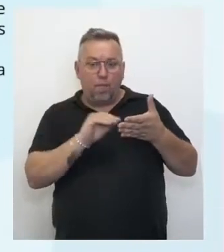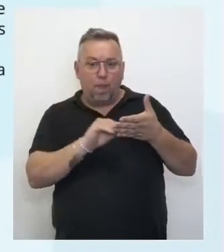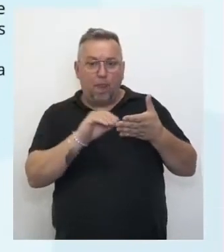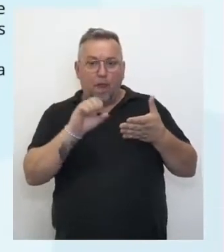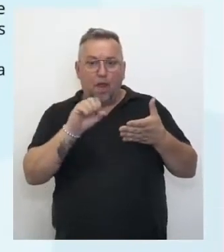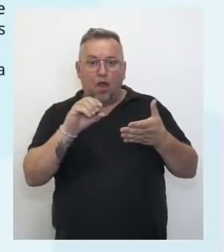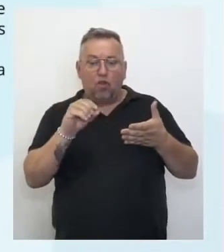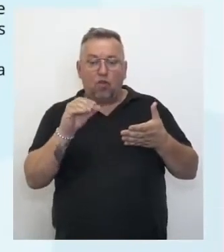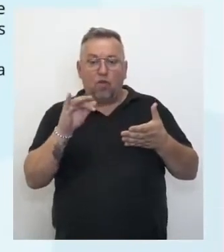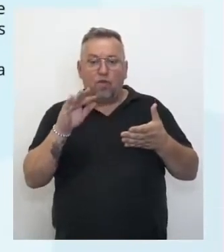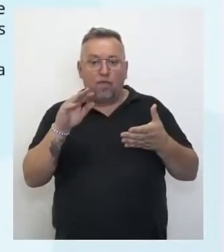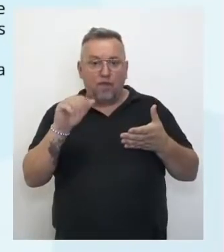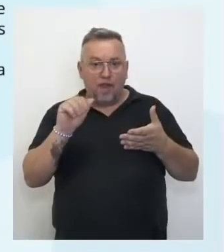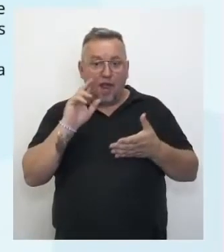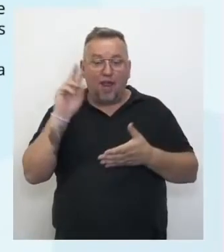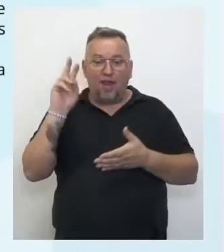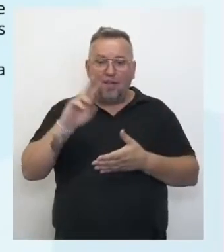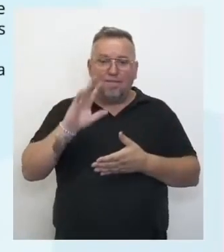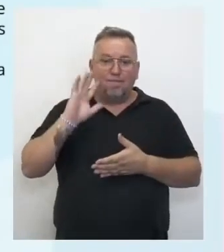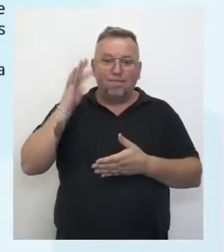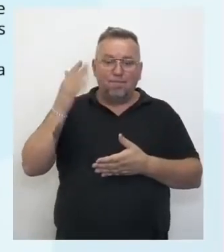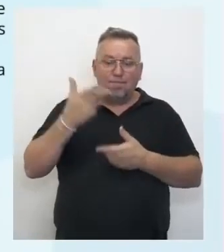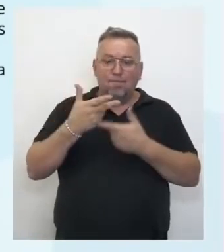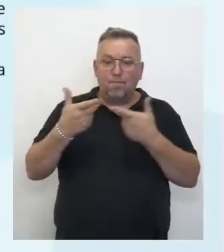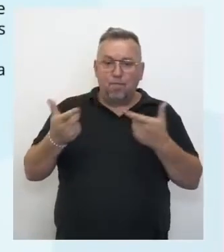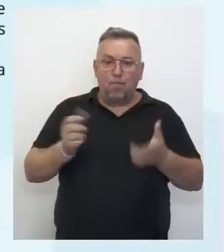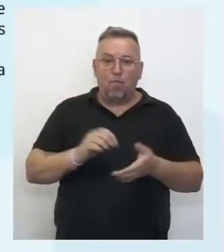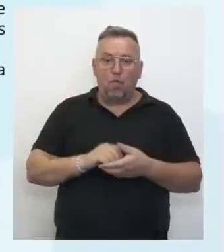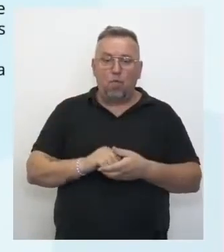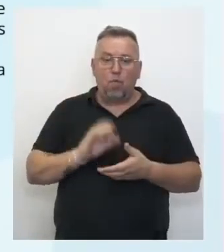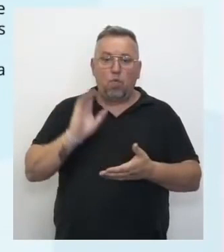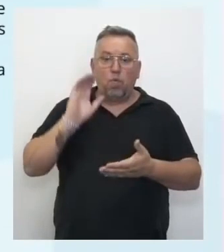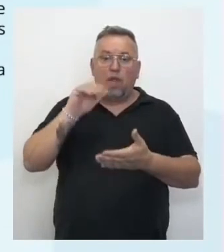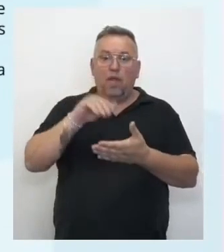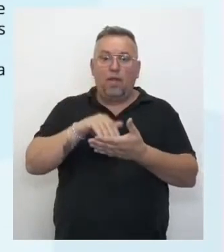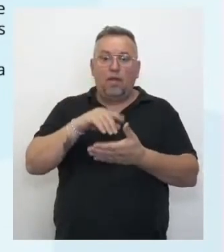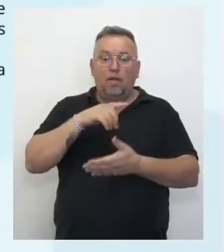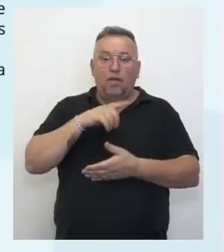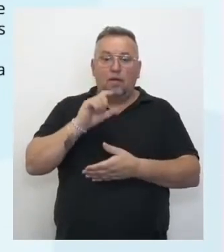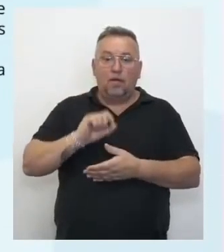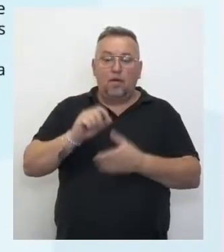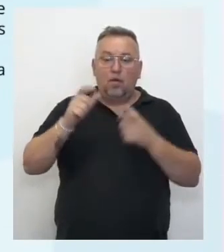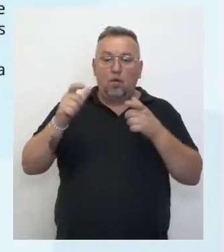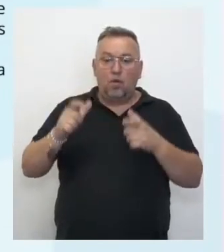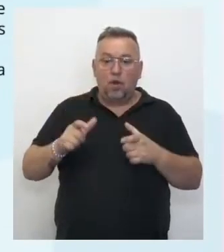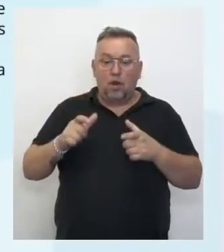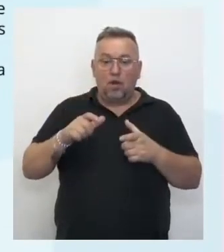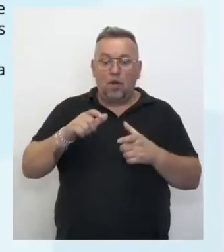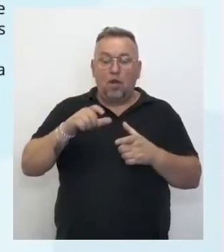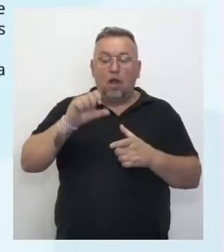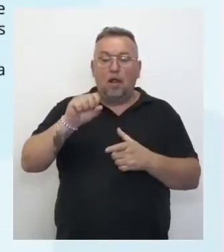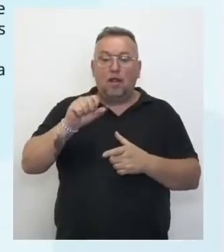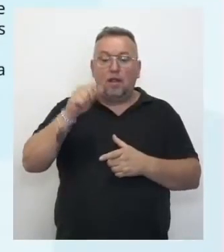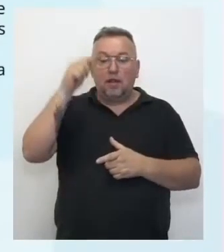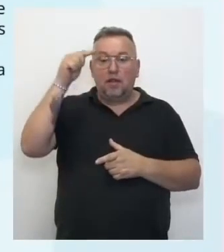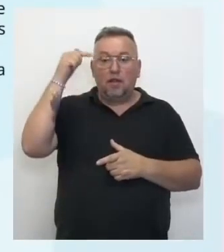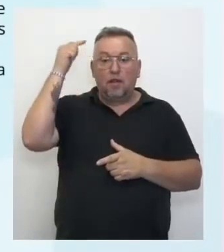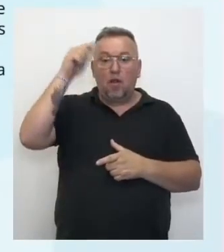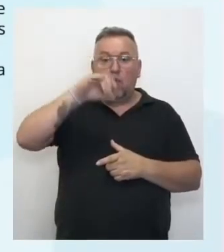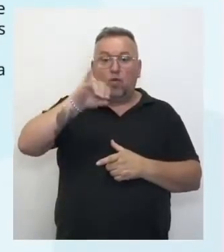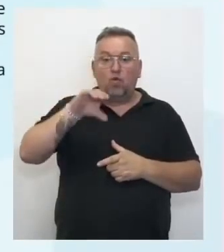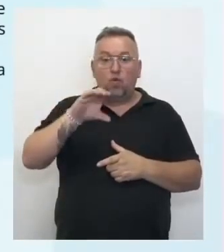é quem irá receber aí as devolutivas. No final, tem o local, São João da Ponte, que é no caso a